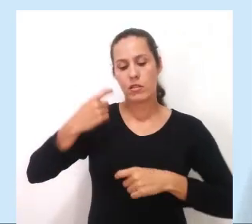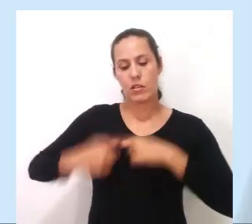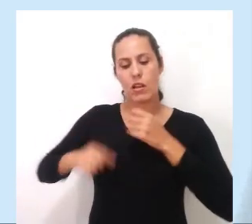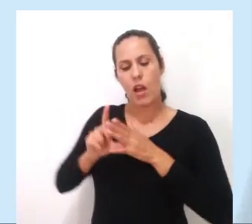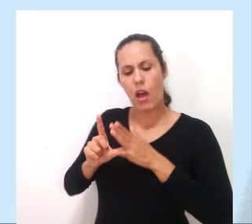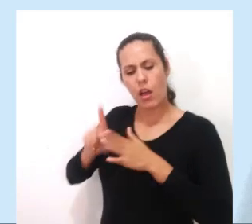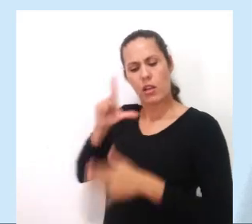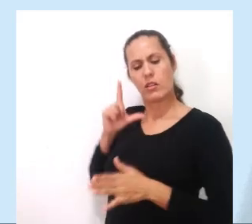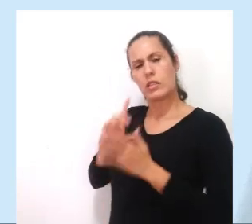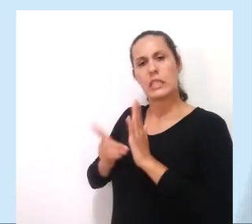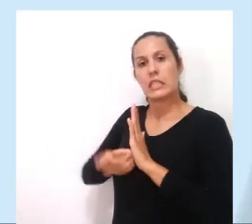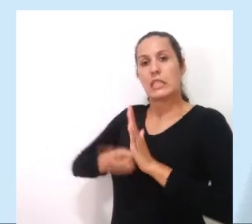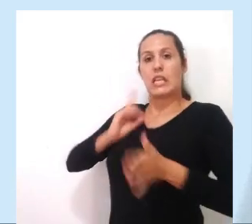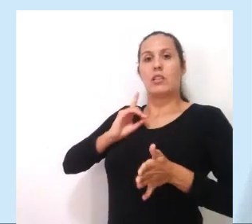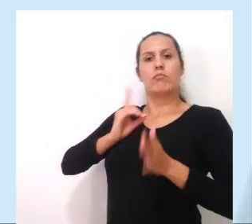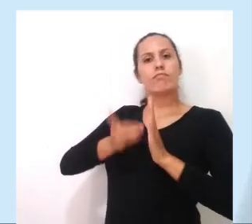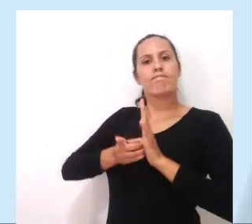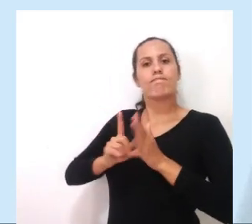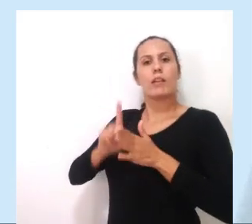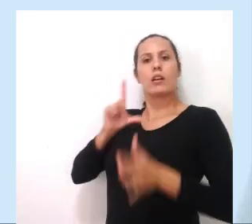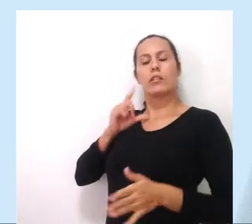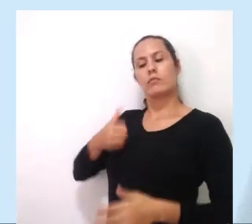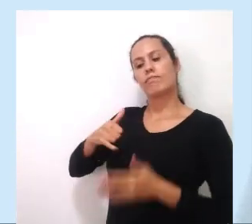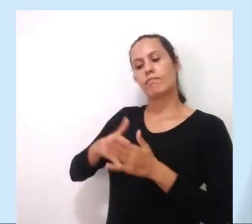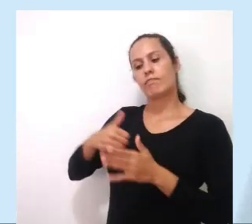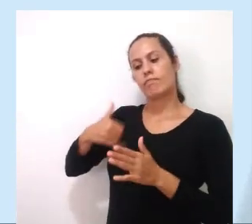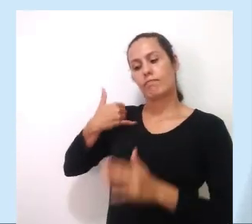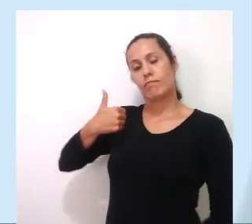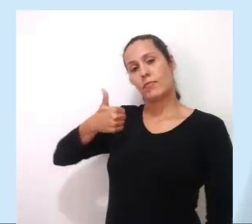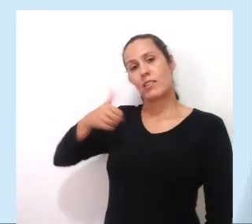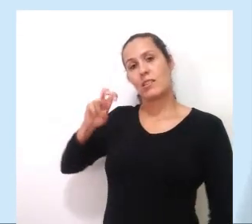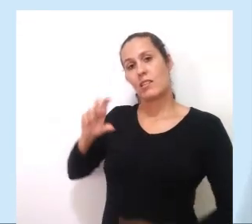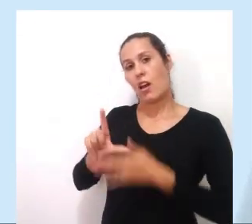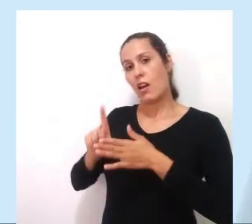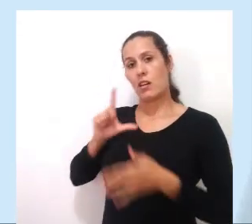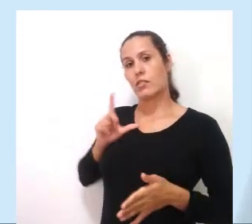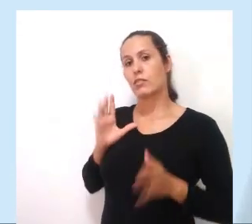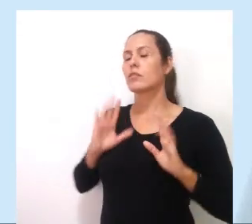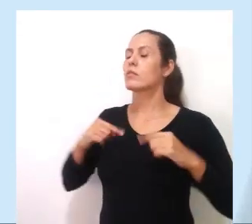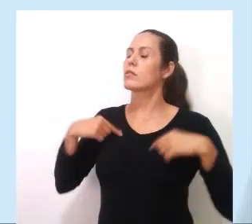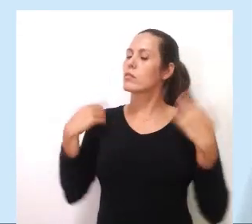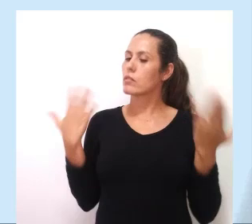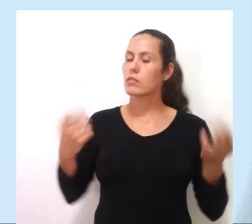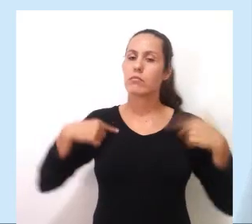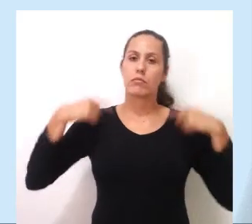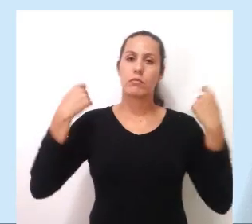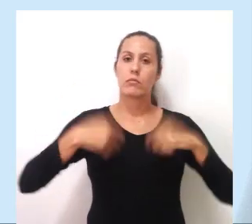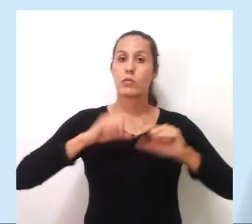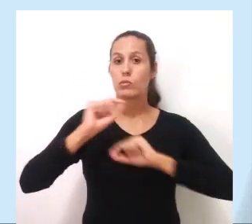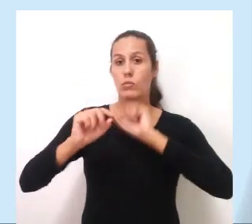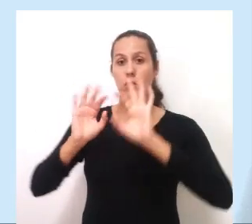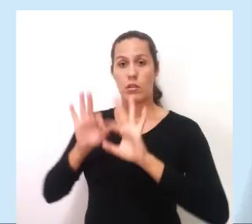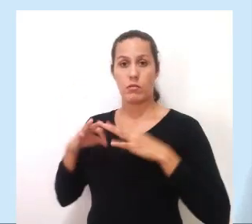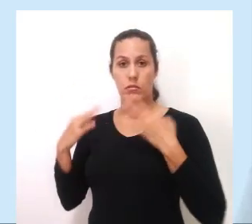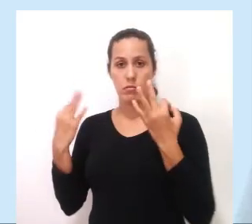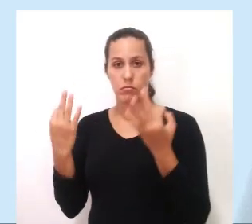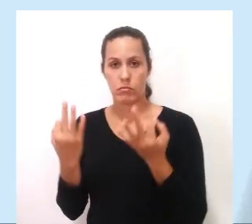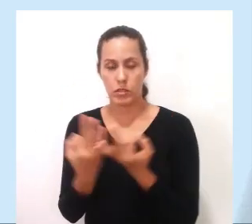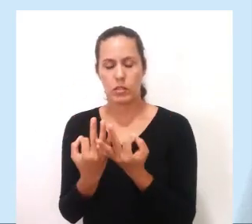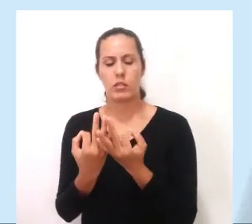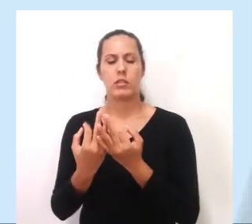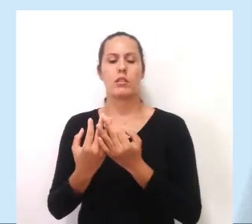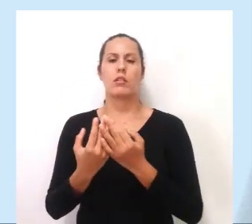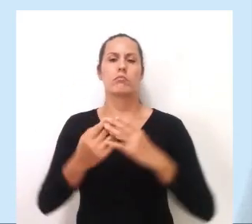vida sexual muito mais cedo, bem antes dos 15 anos. Então é necessário que